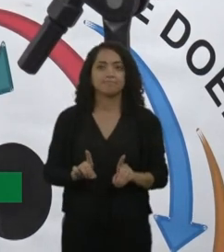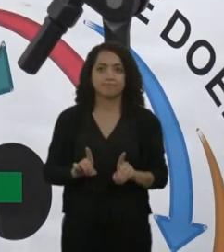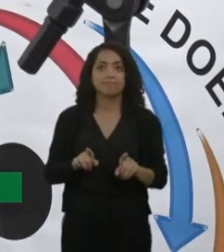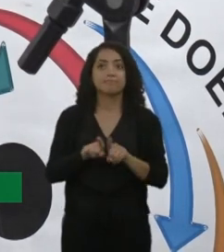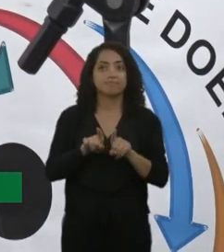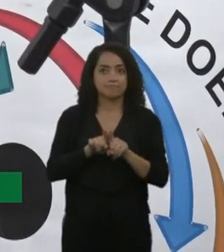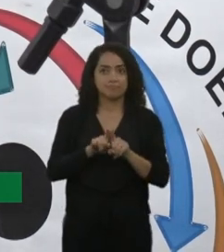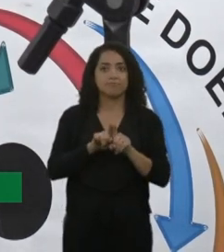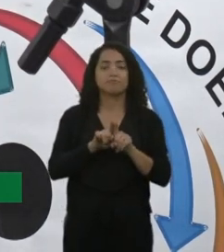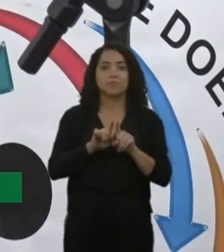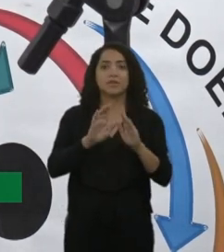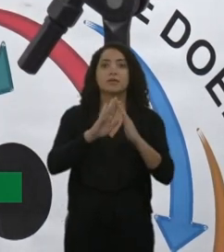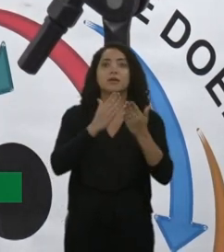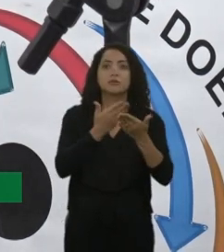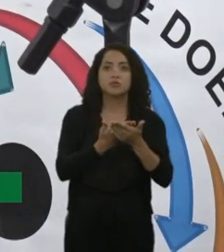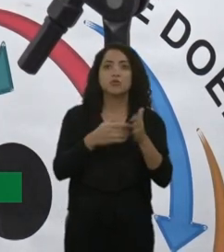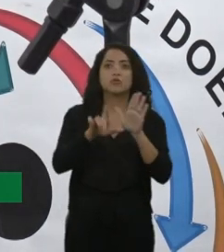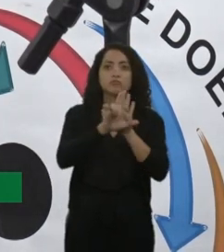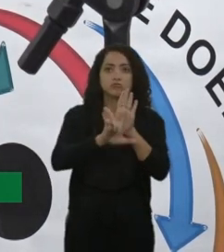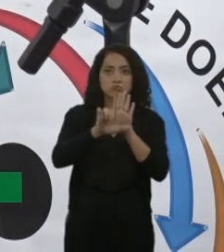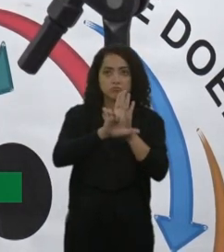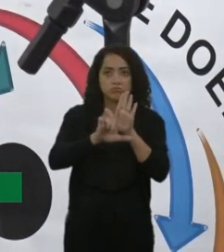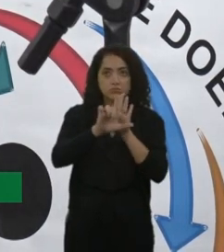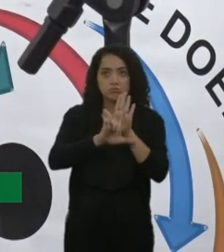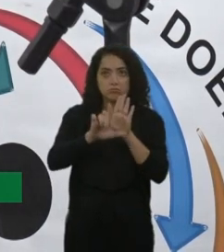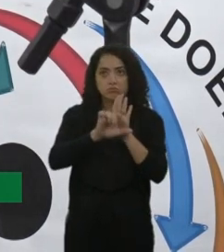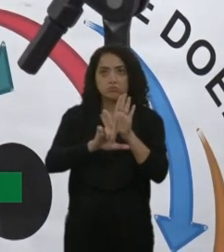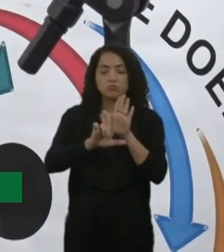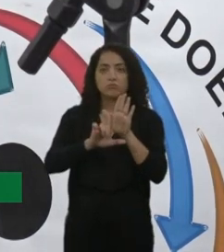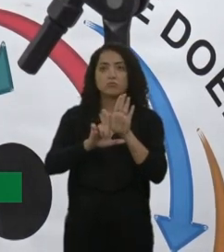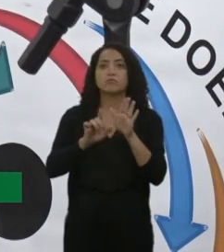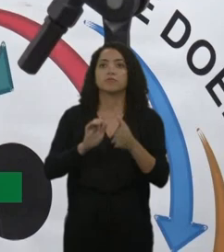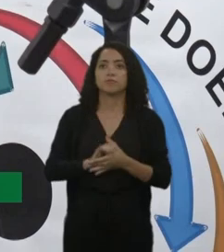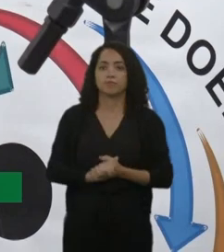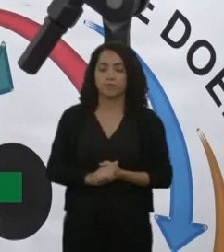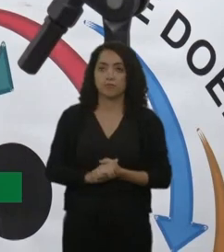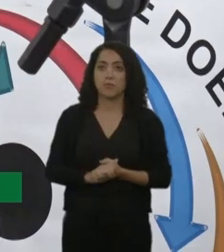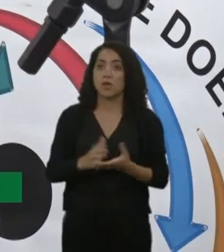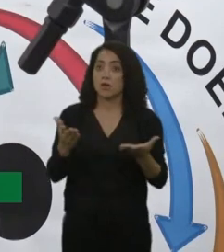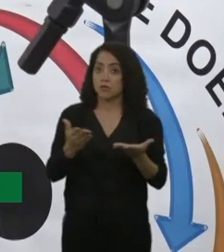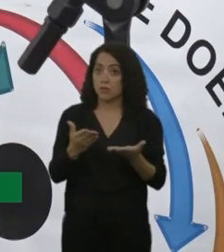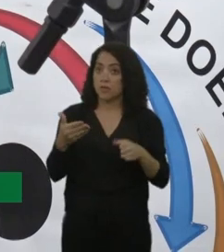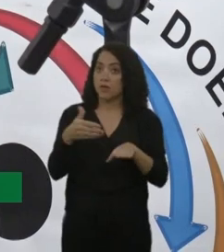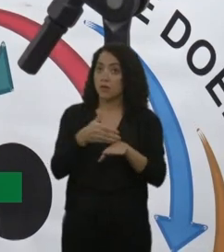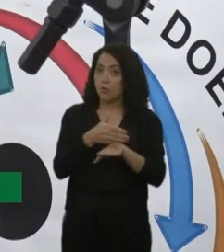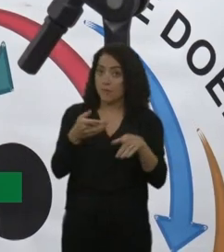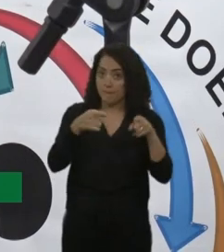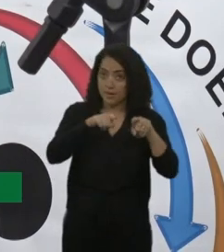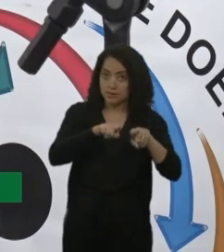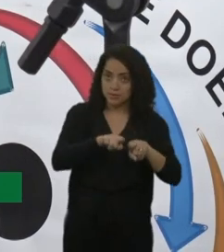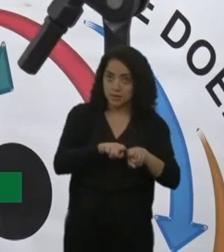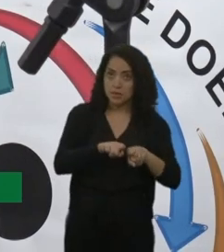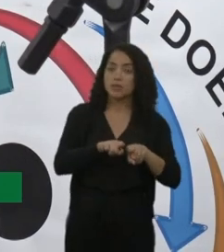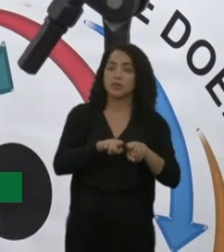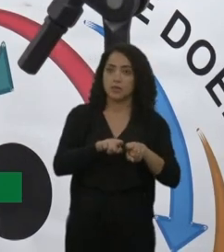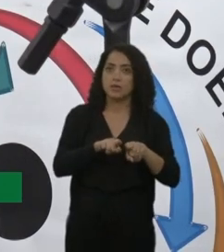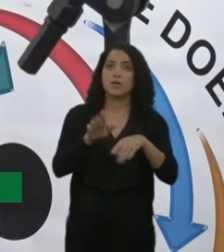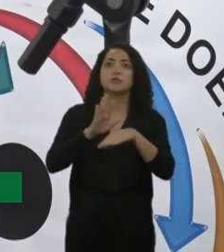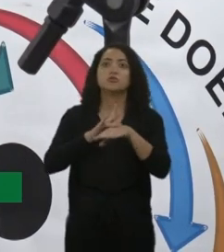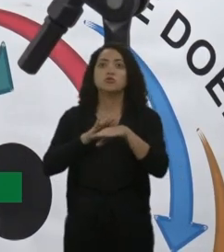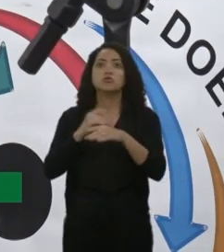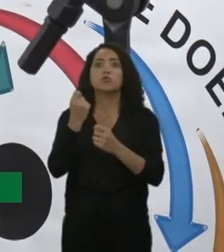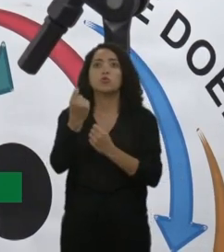Escola do Legislativo, deputado Lício Mauro da Silveira. Conta com a parceria da Associação Catarinense de Doenças